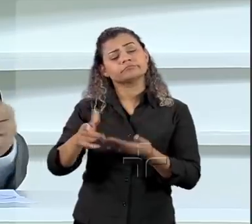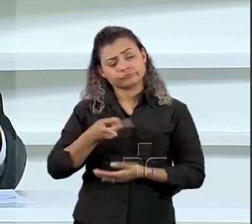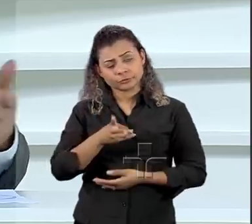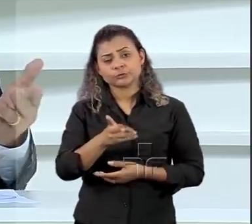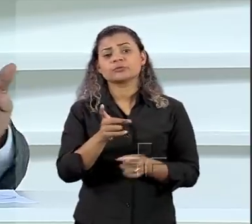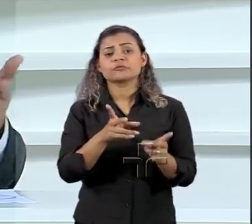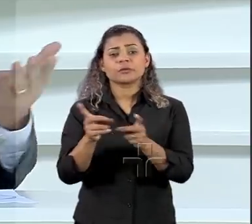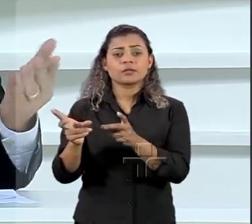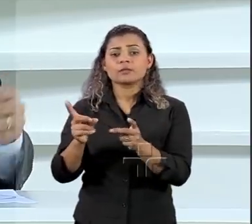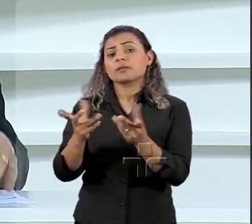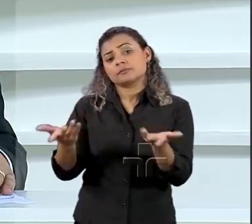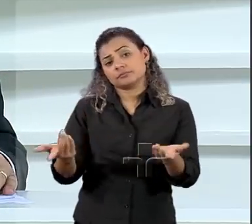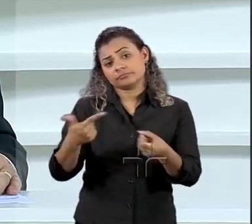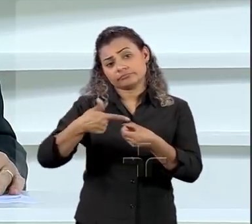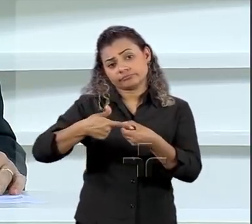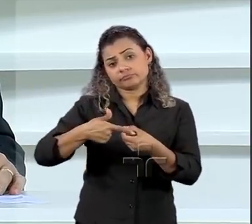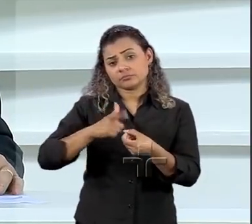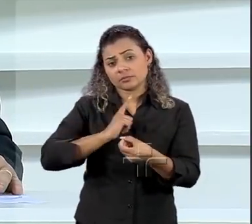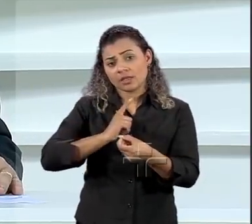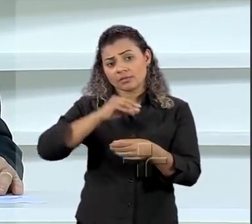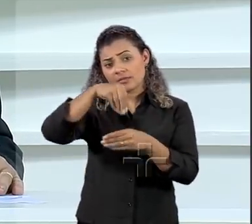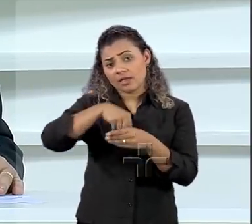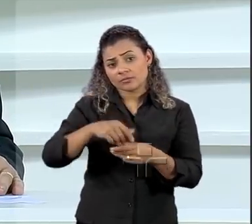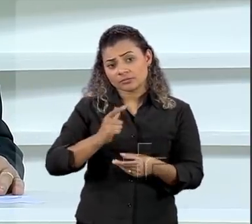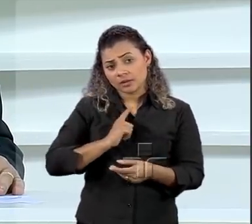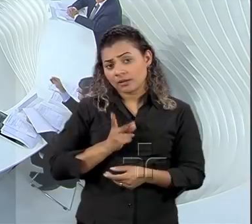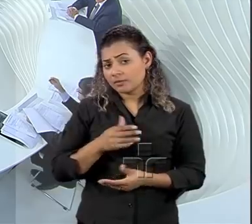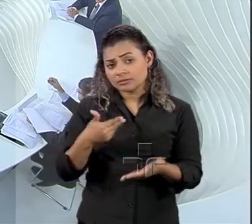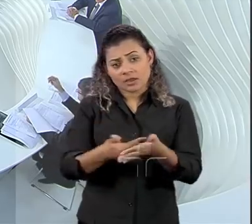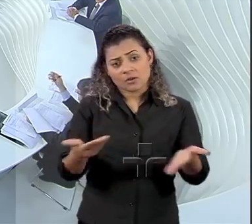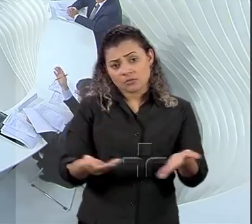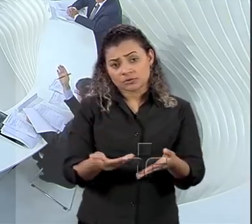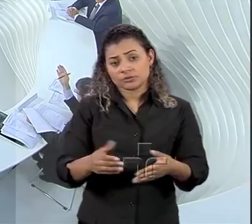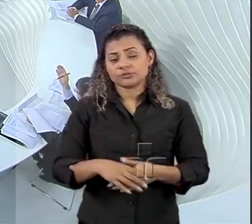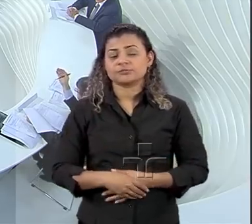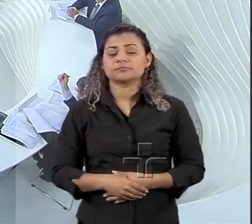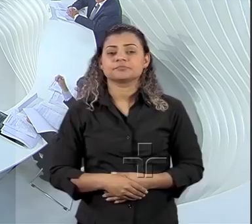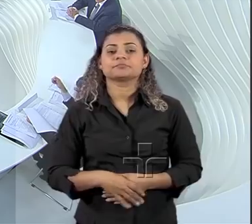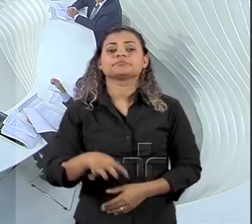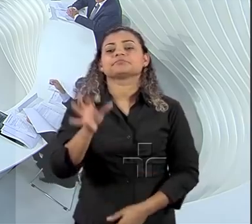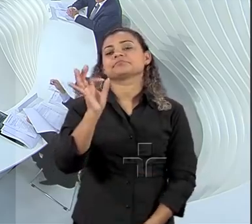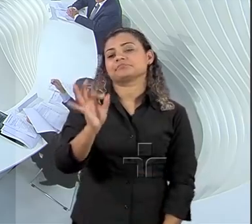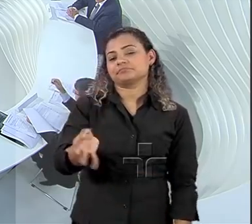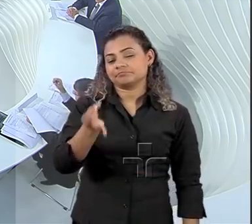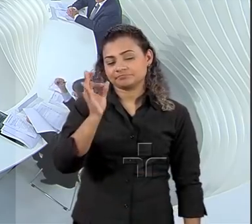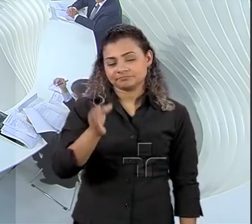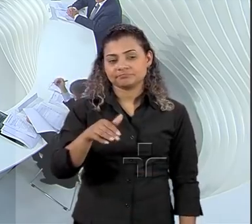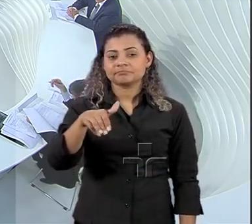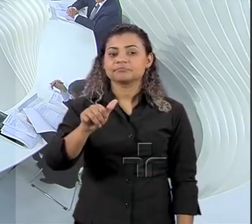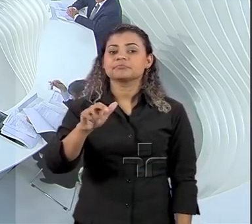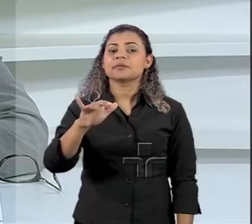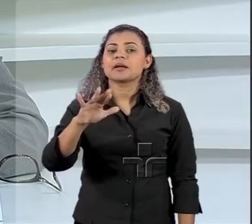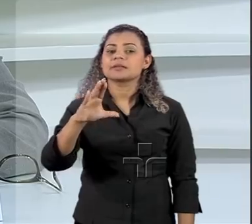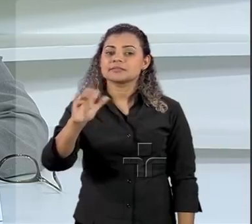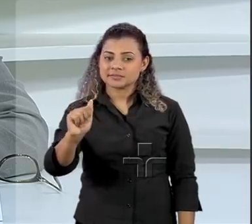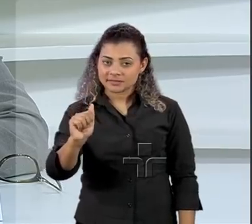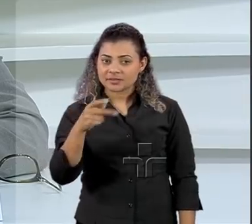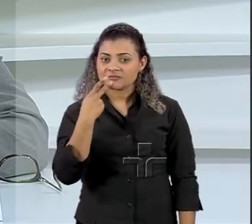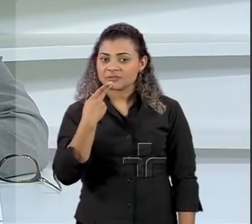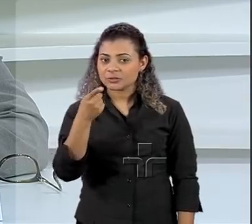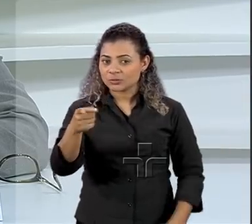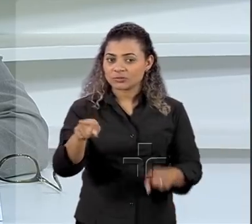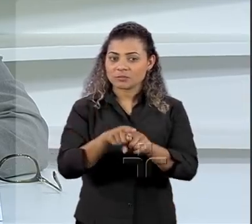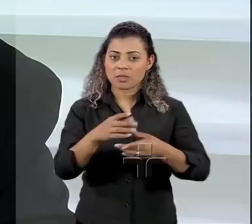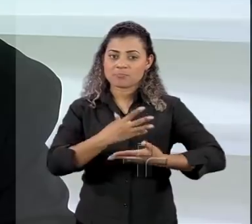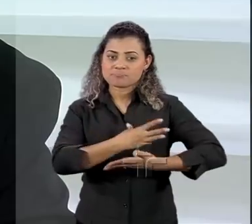postos de gasolina, né? Não é verdade? Veja como é interessante, pegando uma fala da Márcia. Nós estamos discutindo o